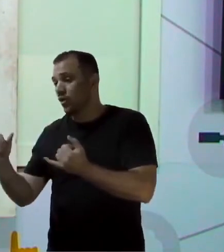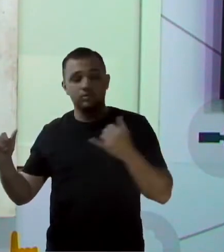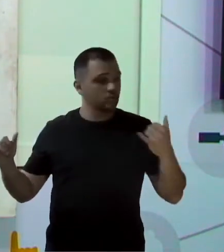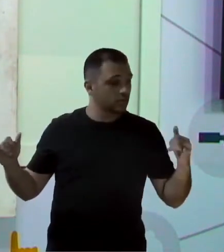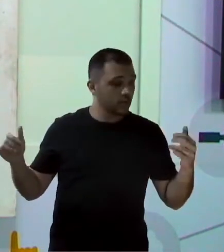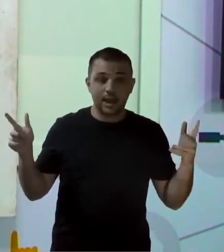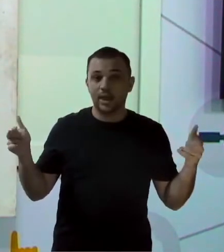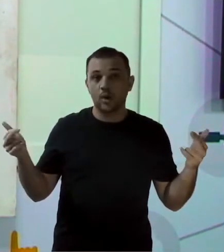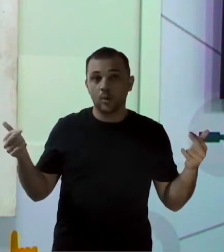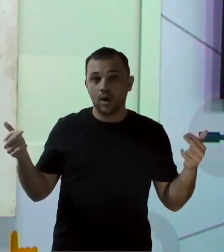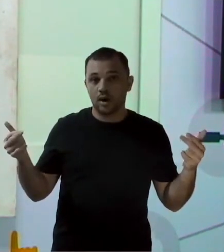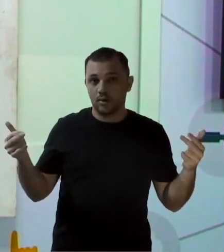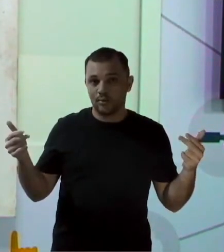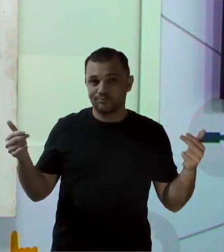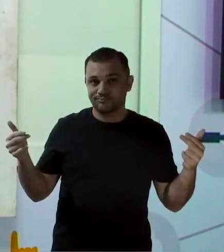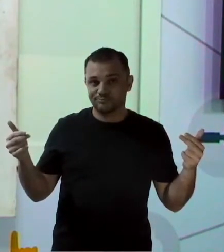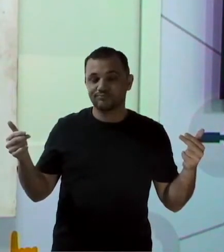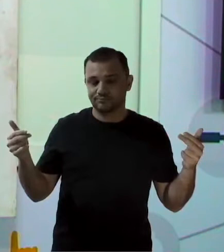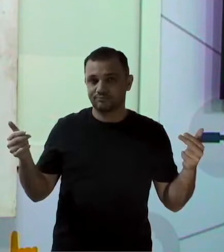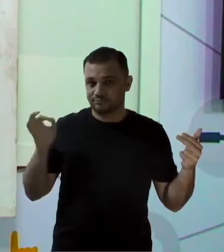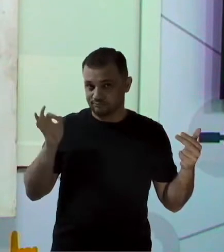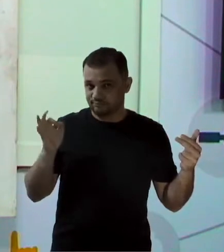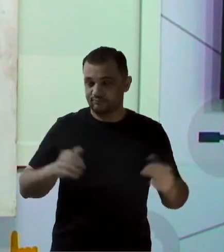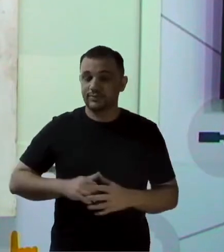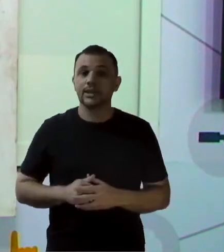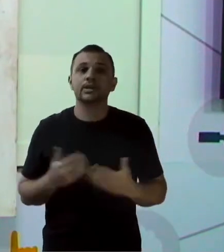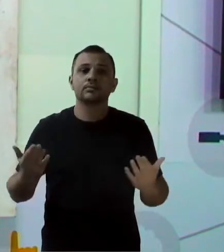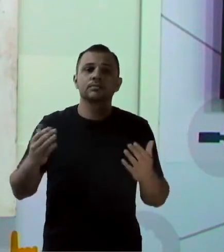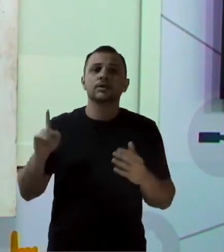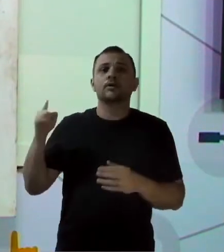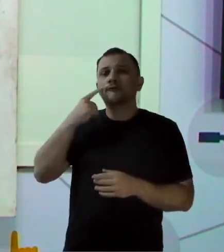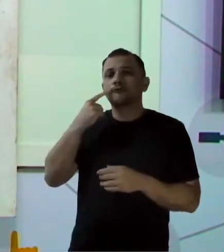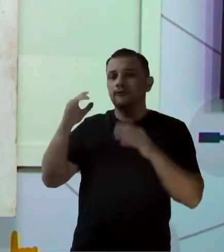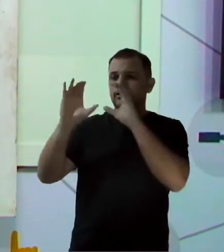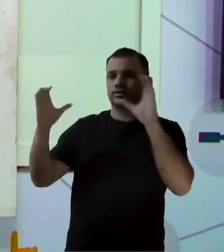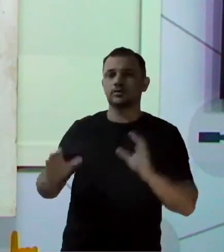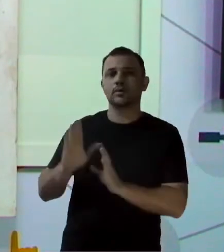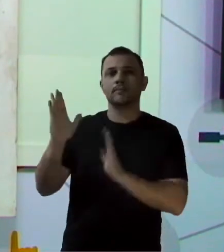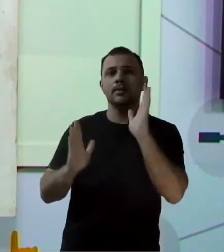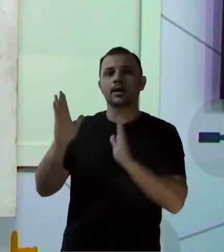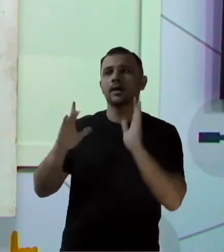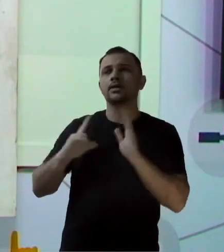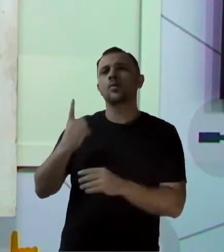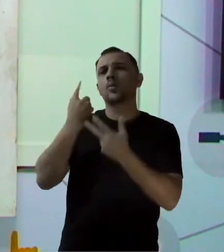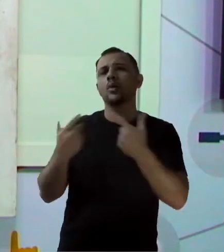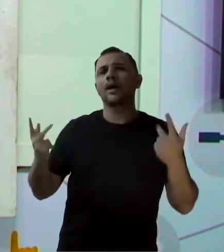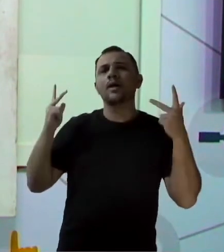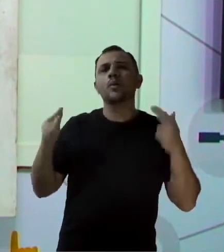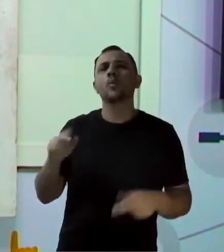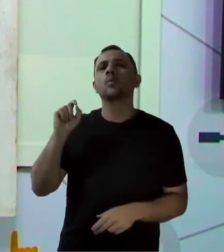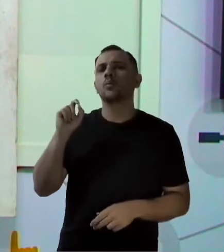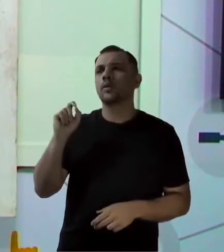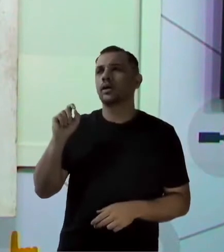em paralelo? Senhores, em paralelo, o que é igual para eles? Esse U. O que foi que eu disse ainda há pouco que era este U